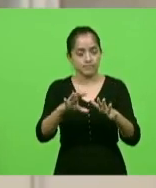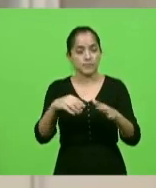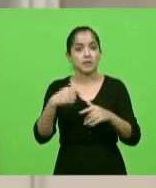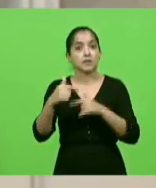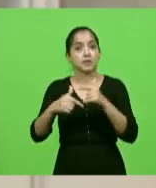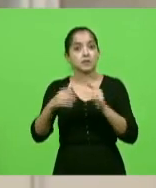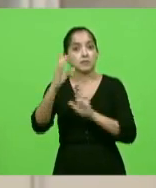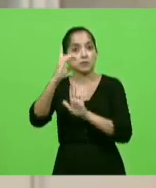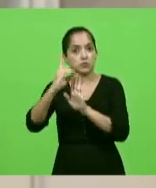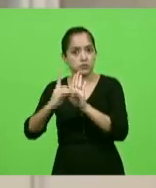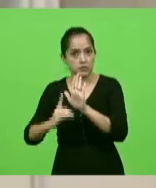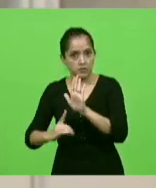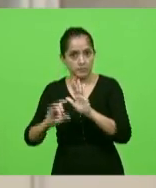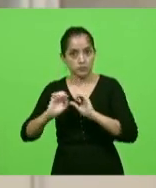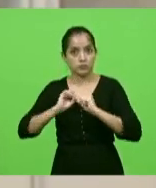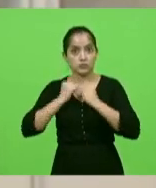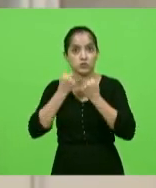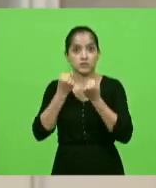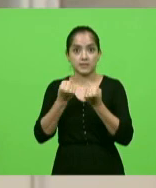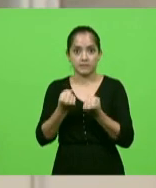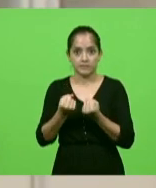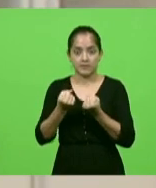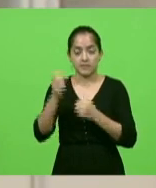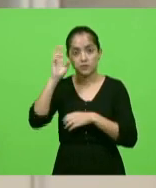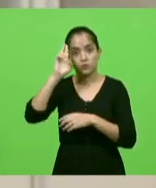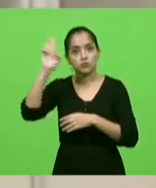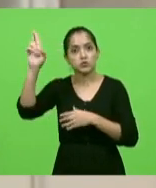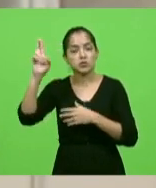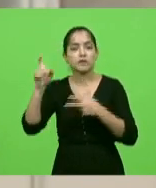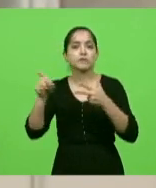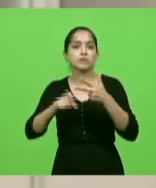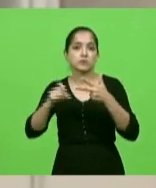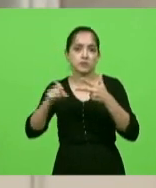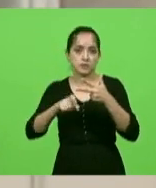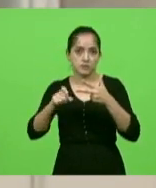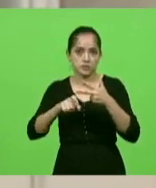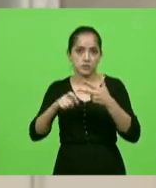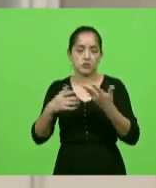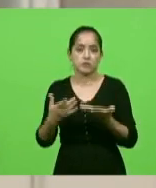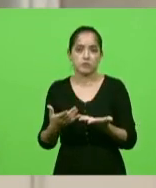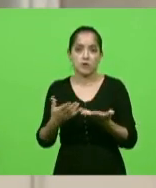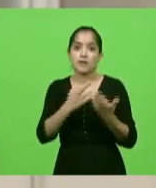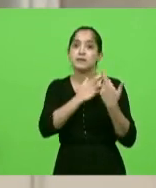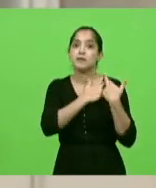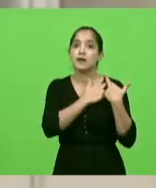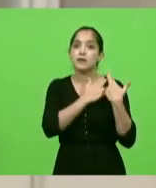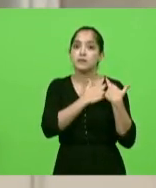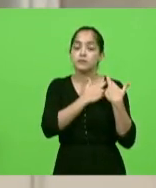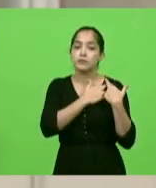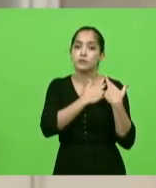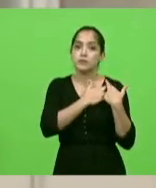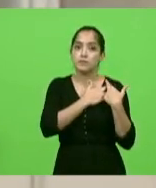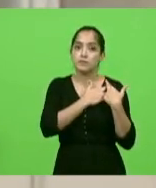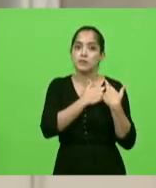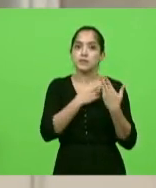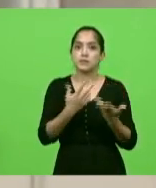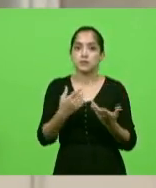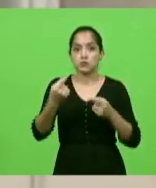do direito de ampla defesa do chefe do Poder Executivo acerca da responsabilidade